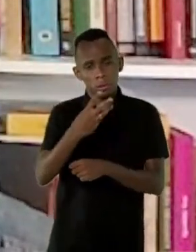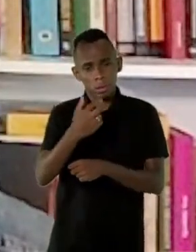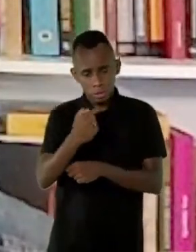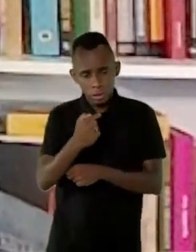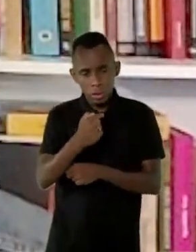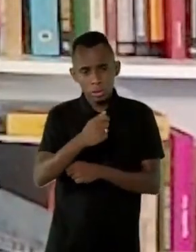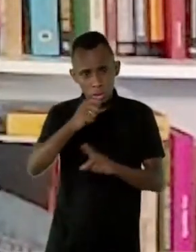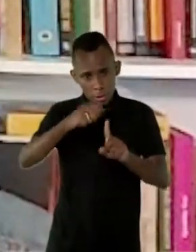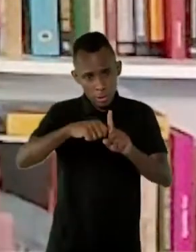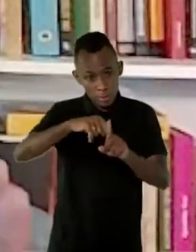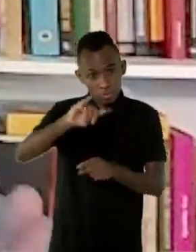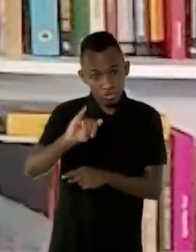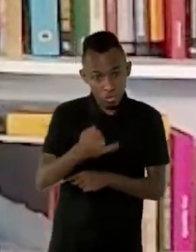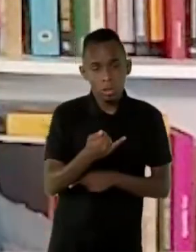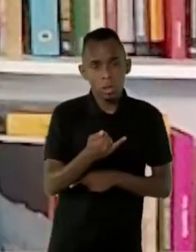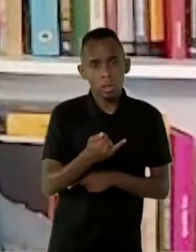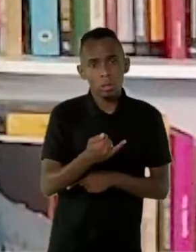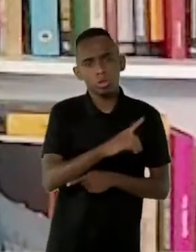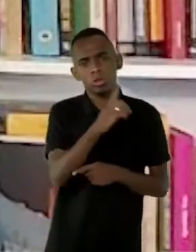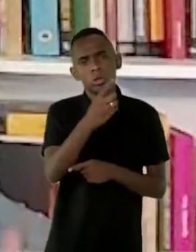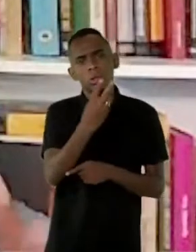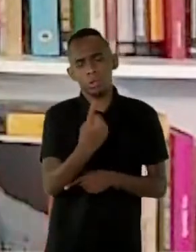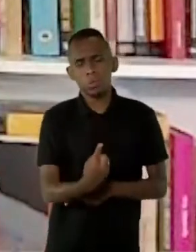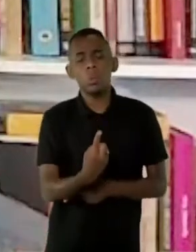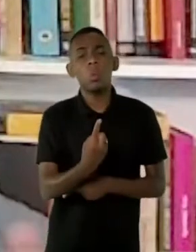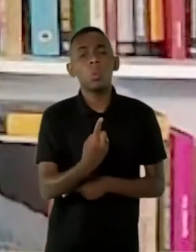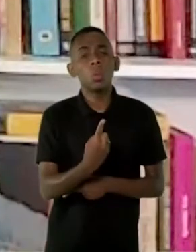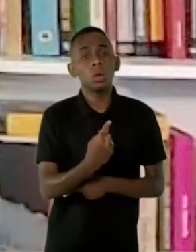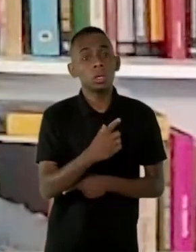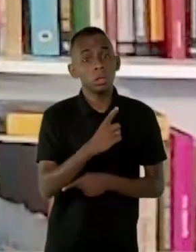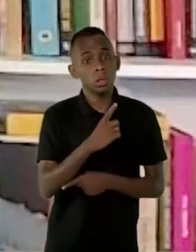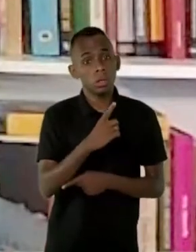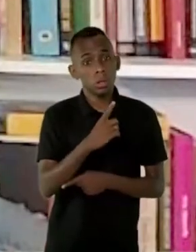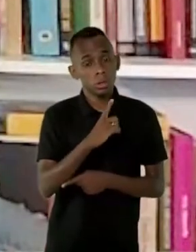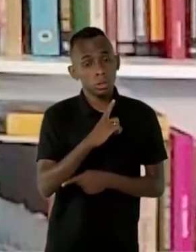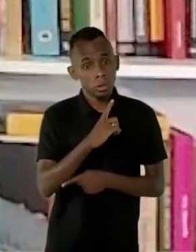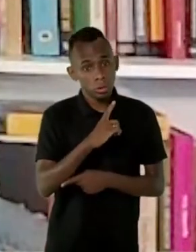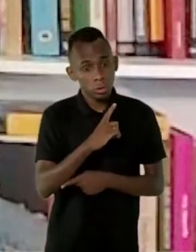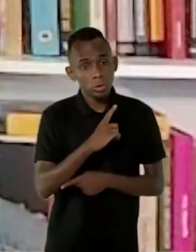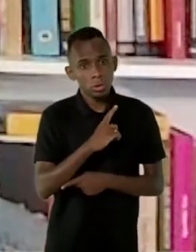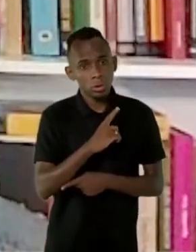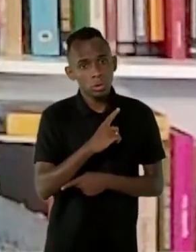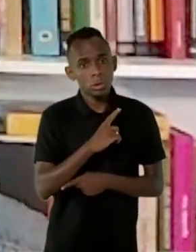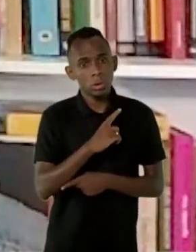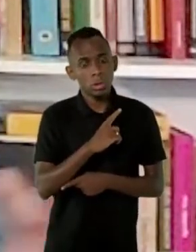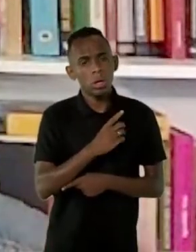1937, ela já tinha mais ou menos um gosto pela